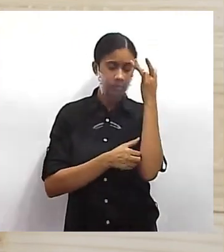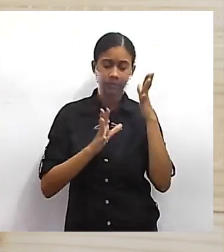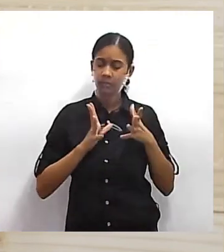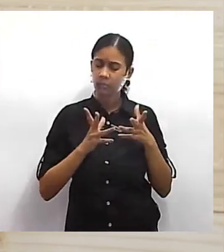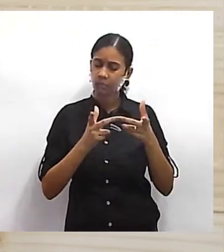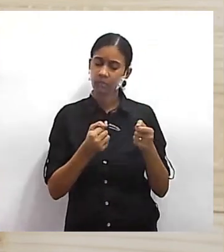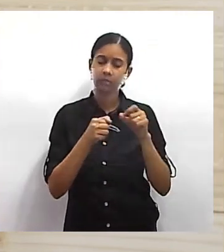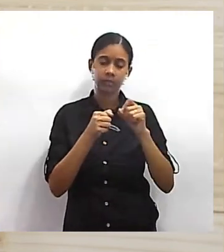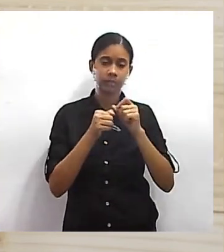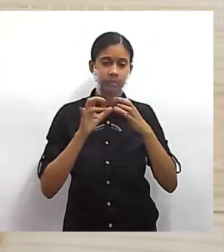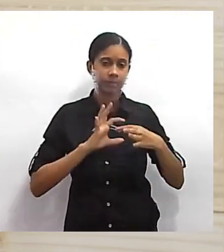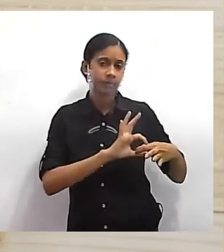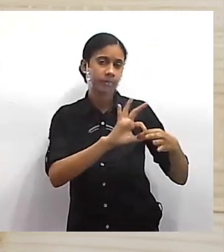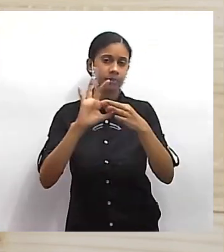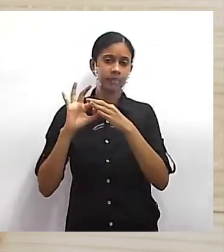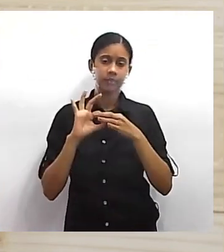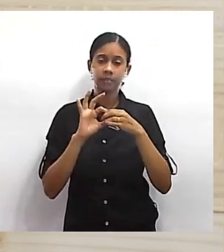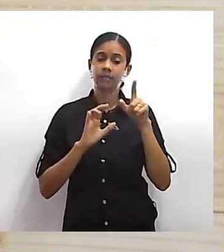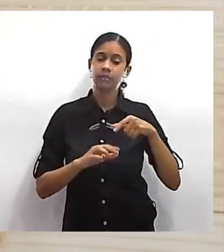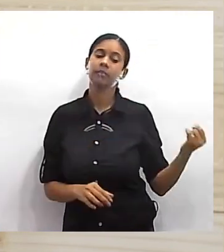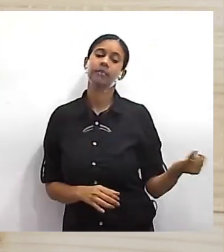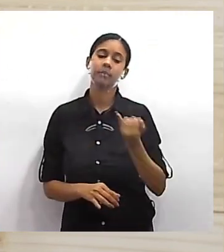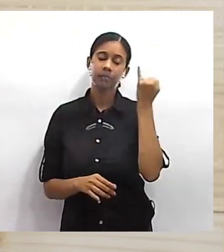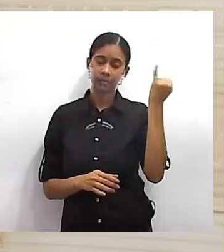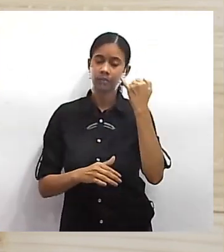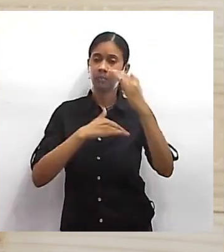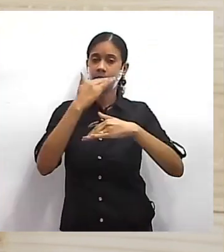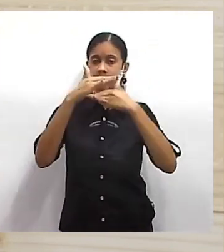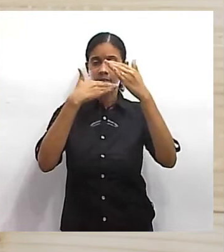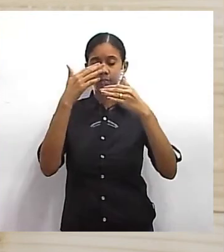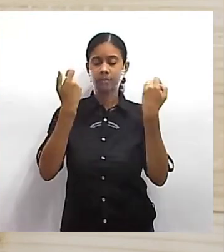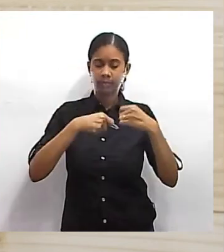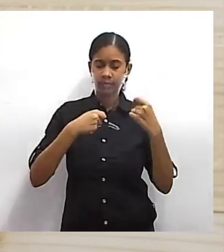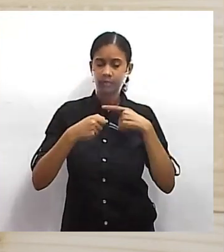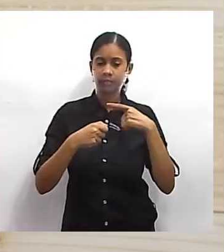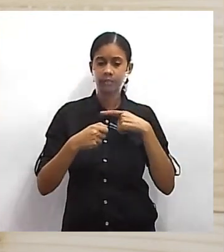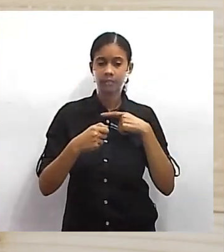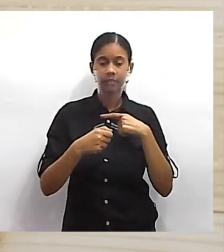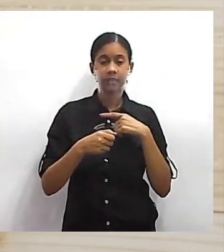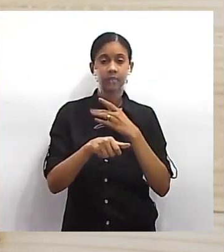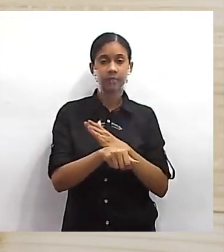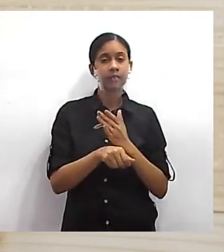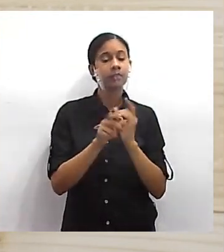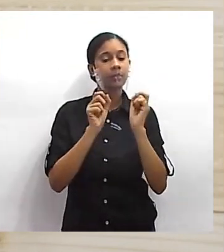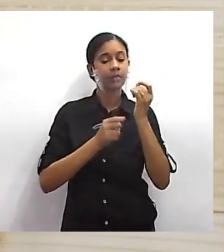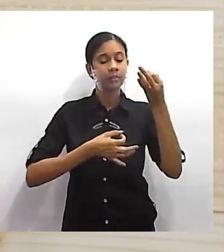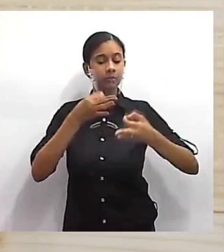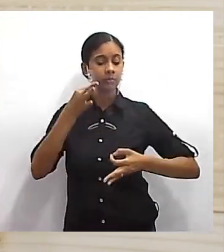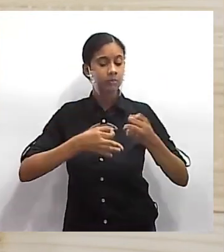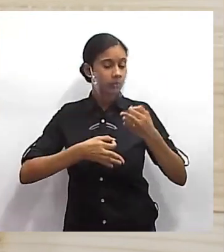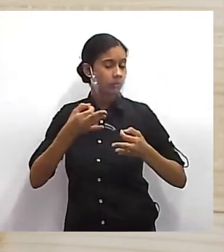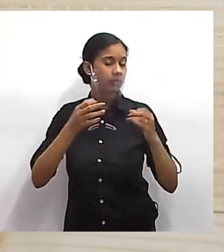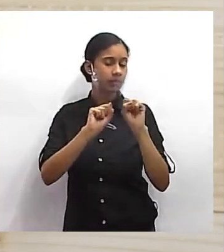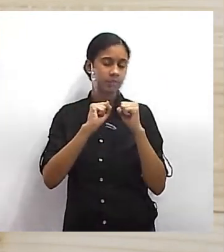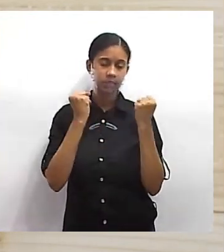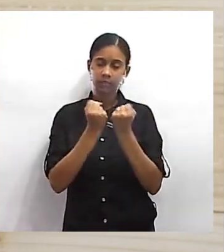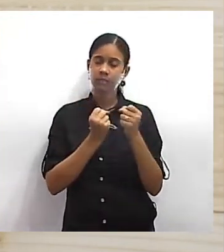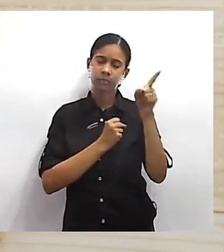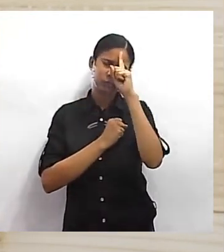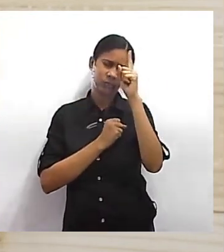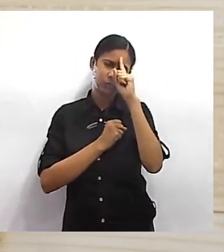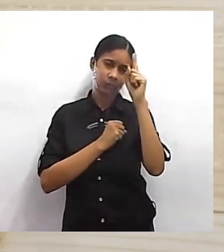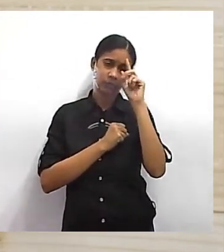social, fundamental para o desenvolvimento. É preciso exercitar os princípios de justiça social todos os